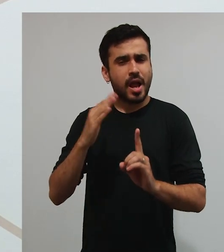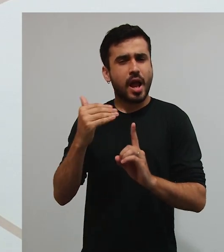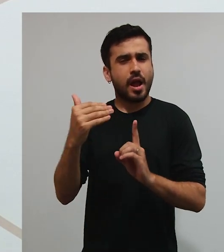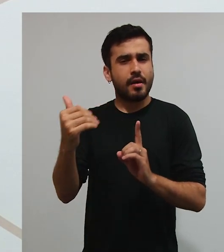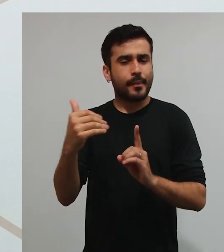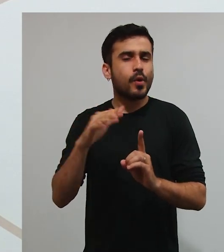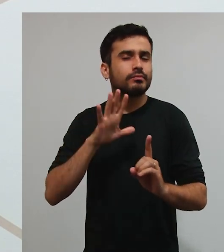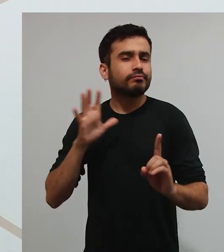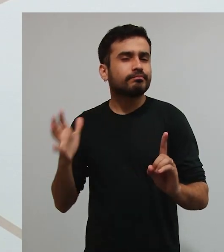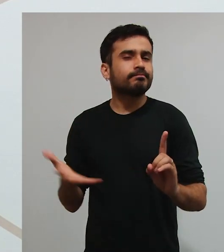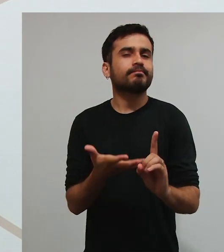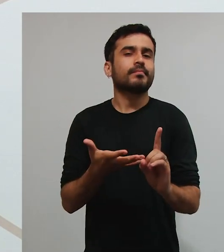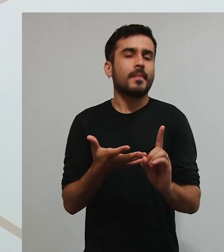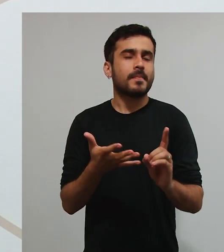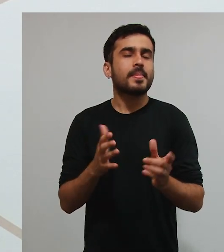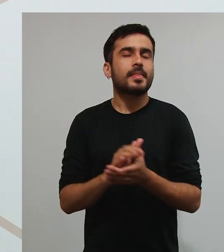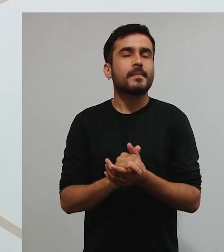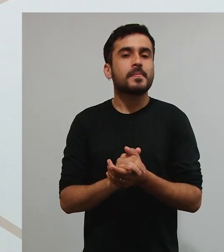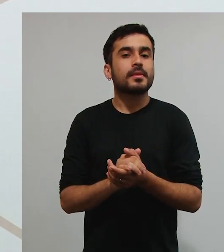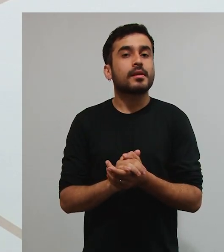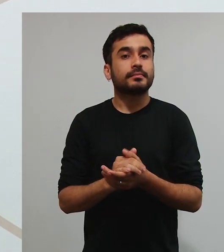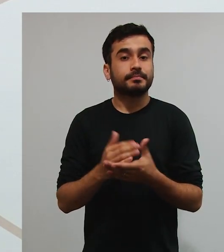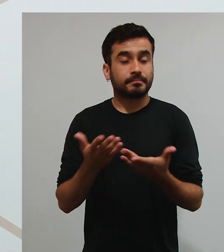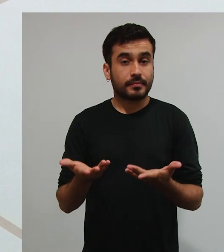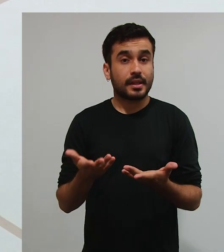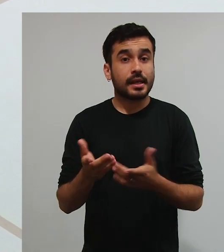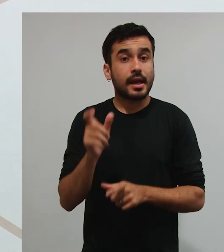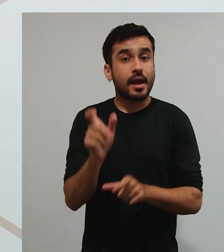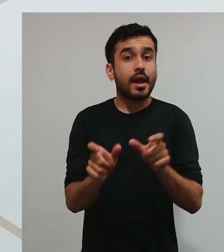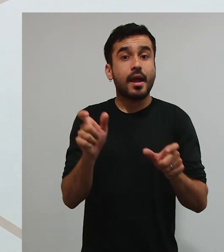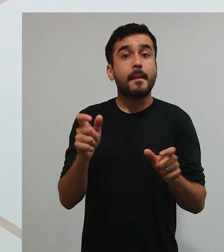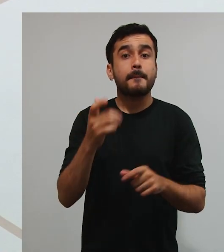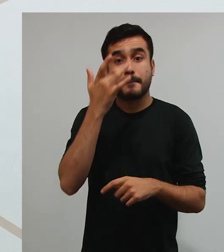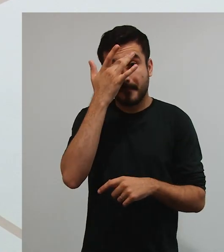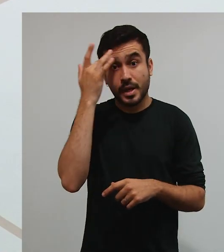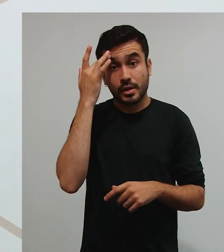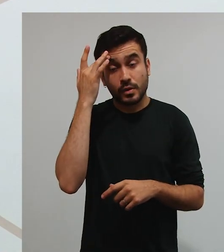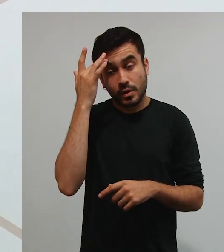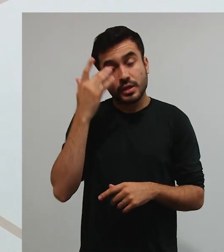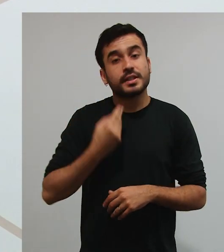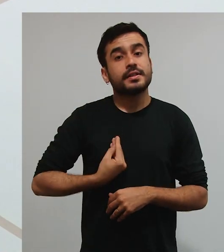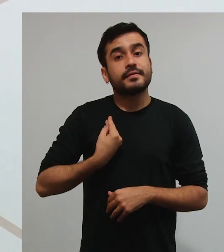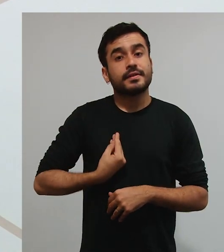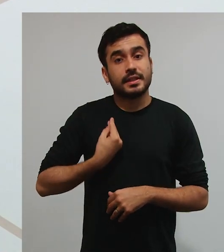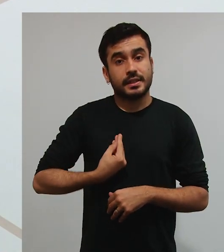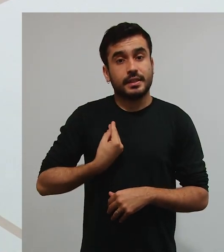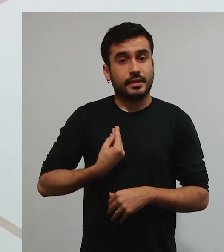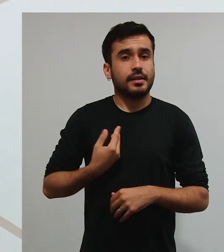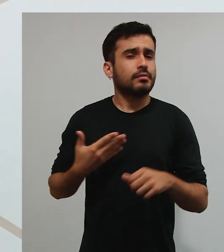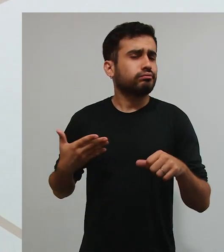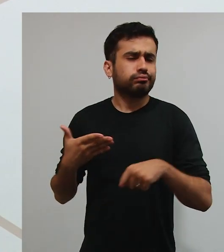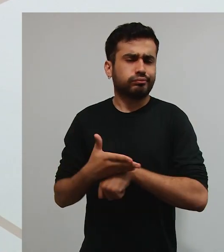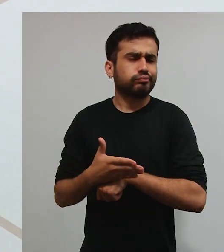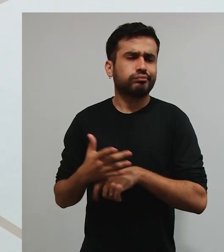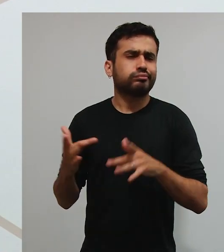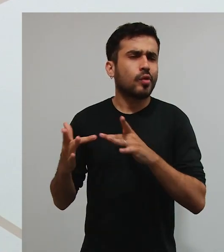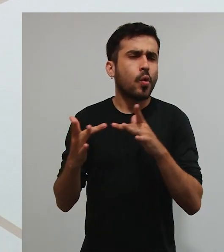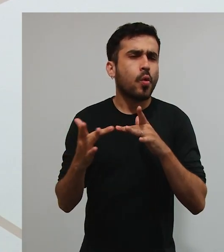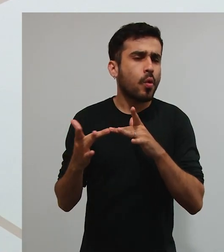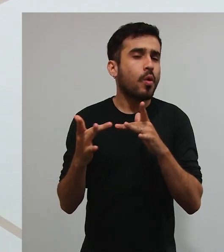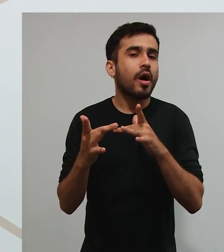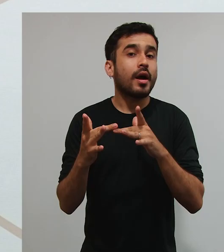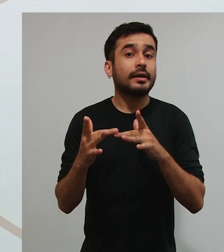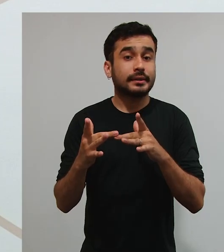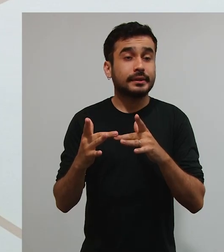grandes professores inspiradores, né? Professores inspiradores, que são aquelas pessoas que estão na nossa vida, que entram na